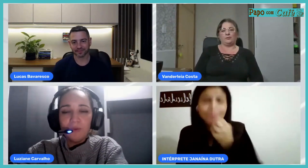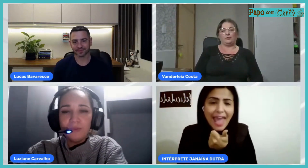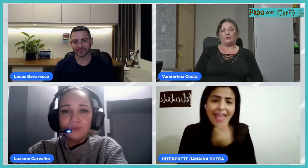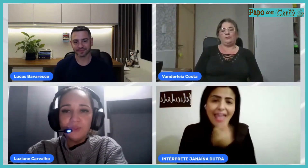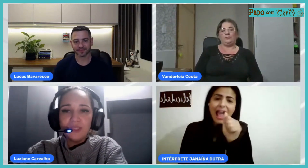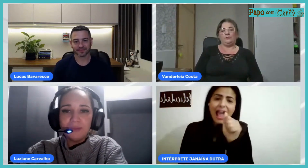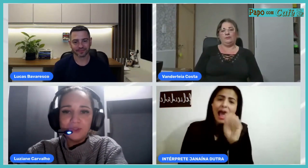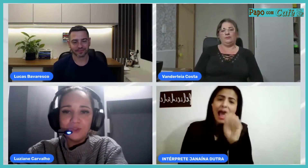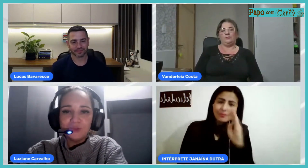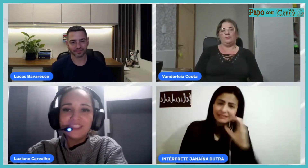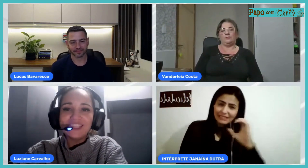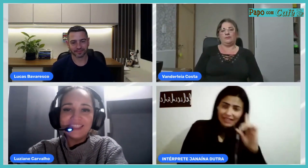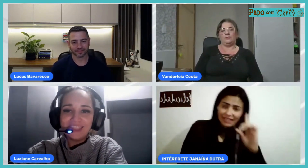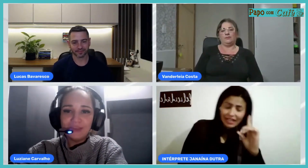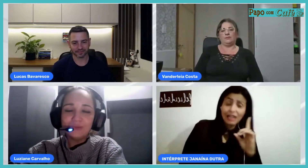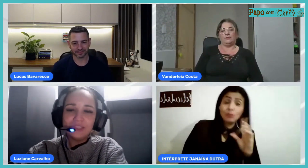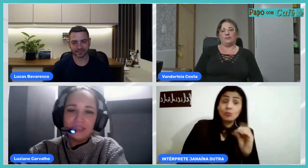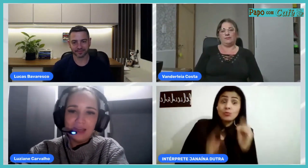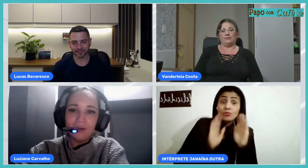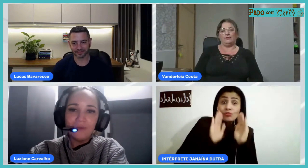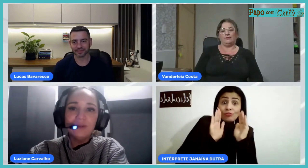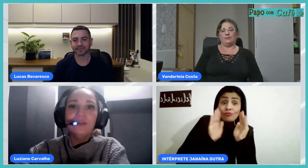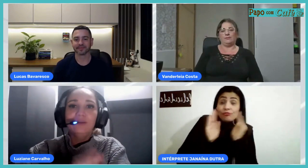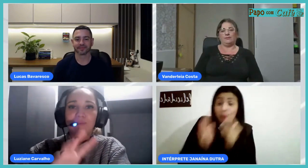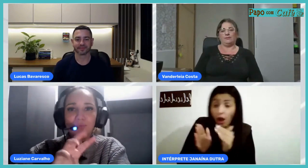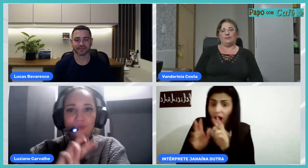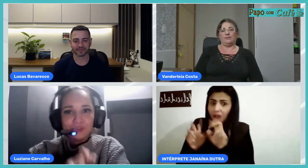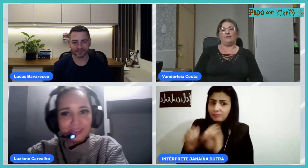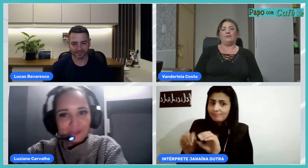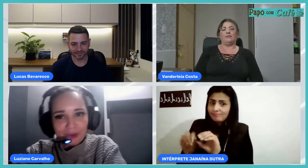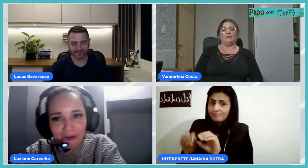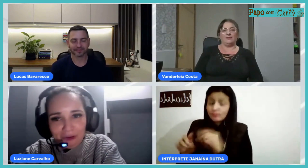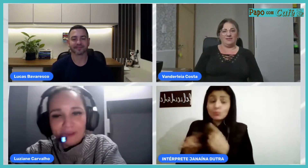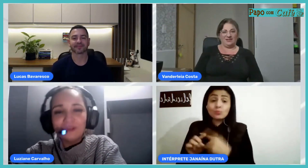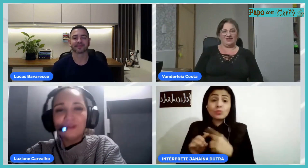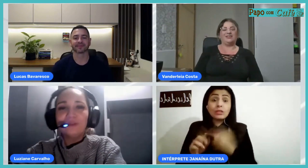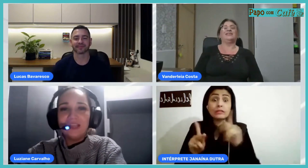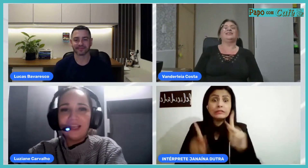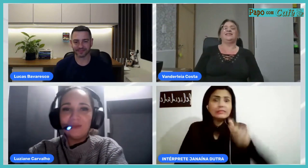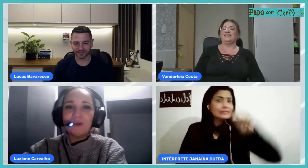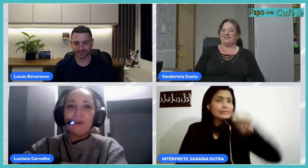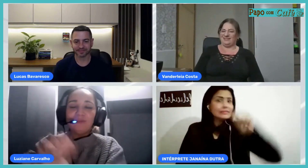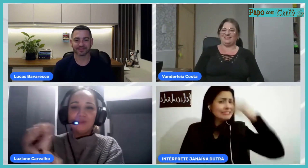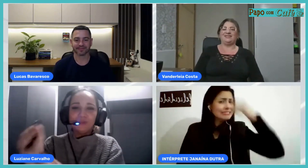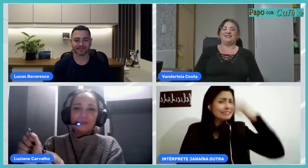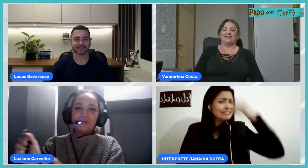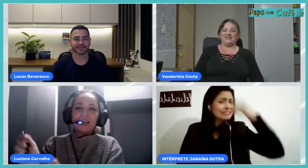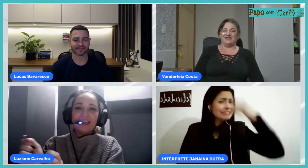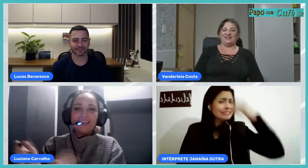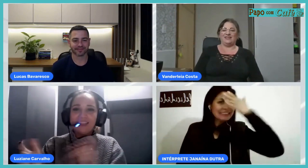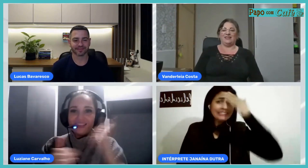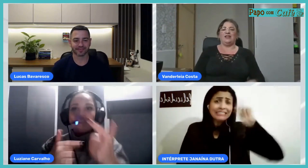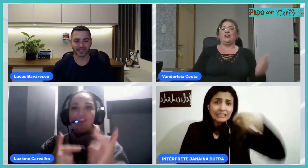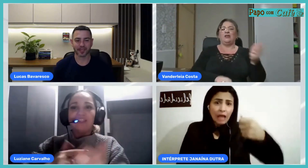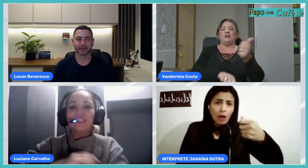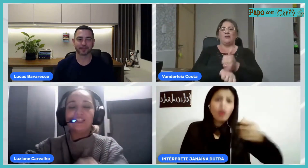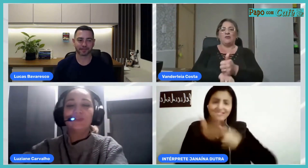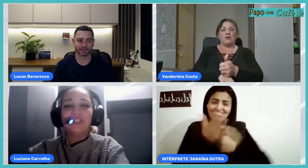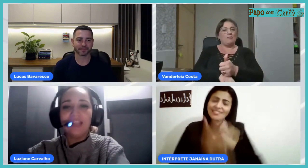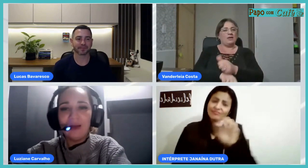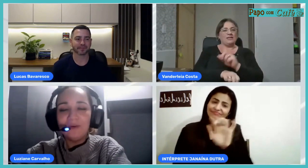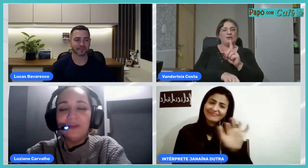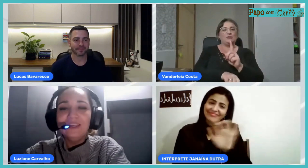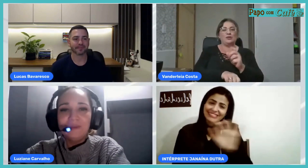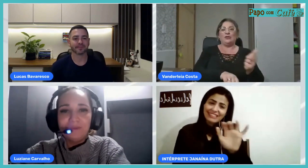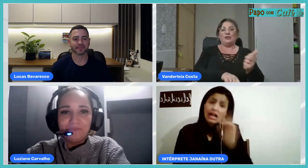porque no momento que a pessoa esqueceu o sinal, puxa o datilológico, né, que o próprio surdo vai, né, te trazer